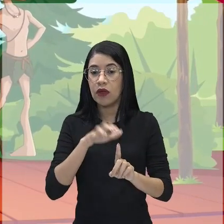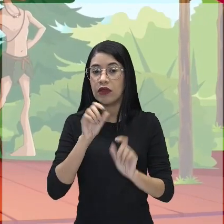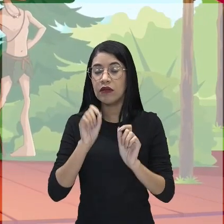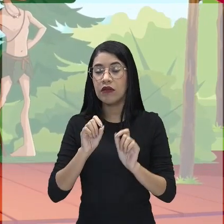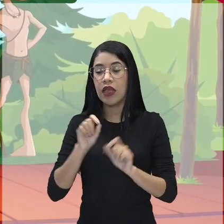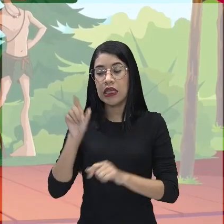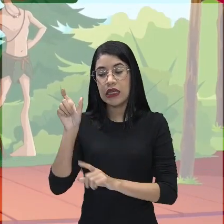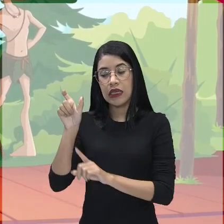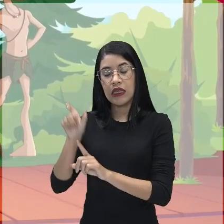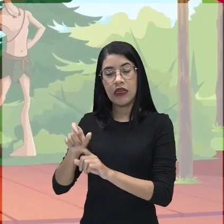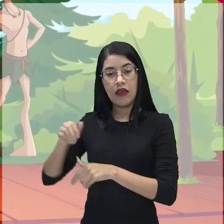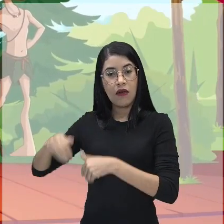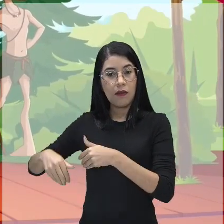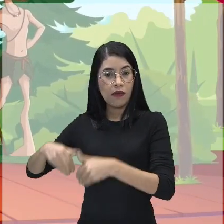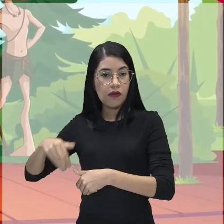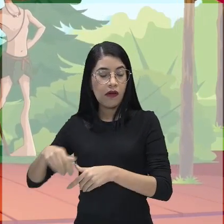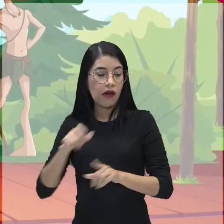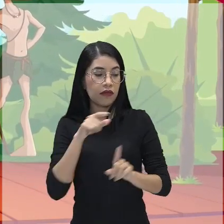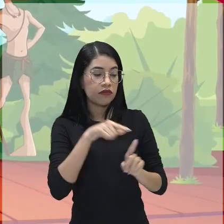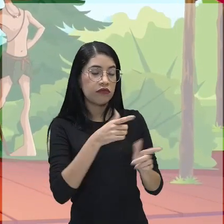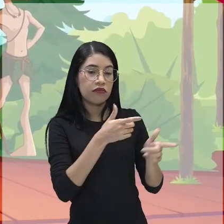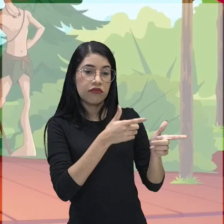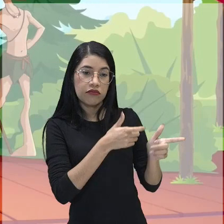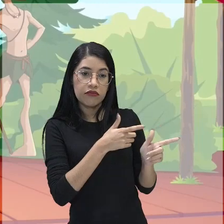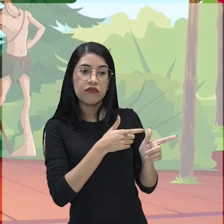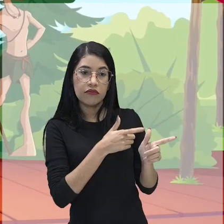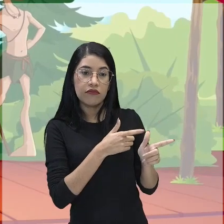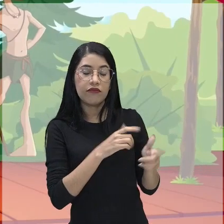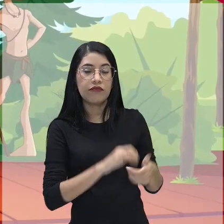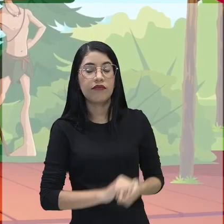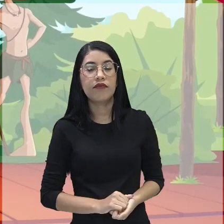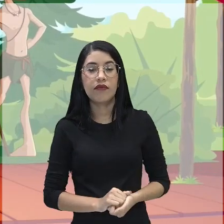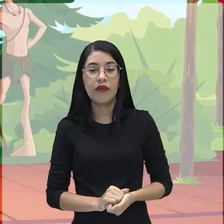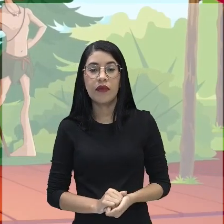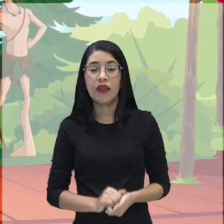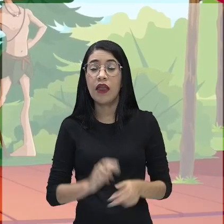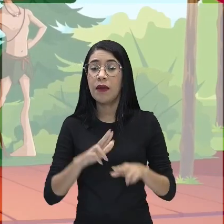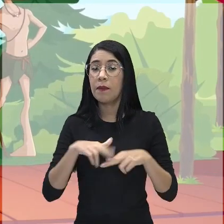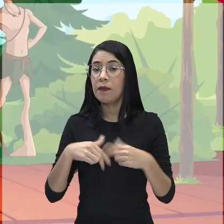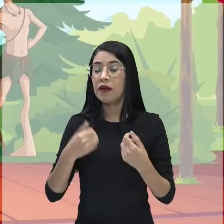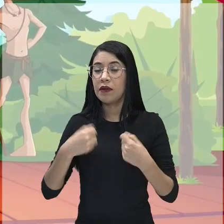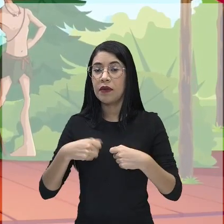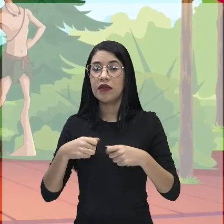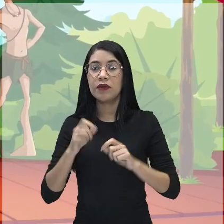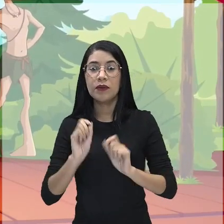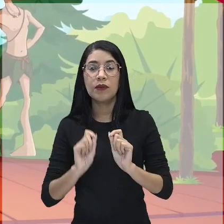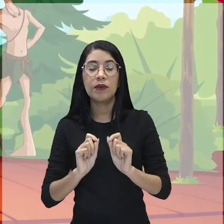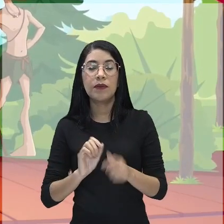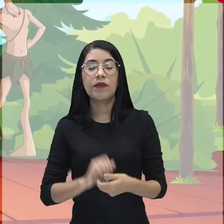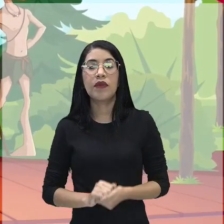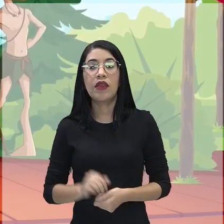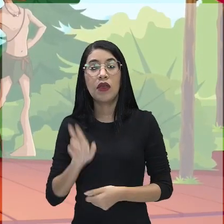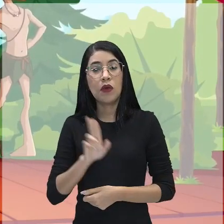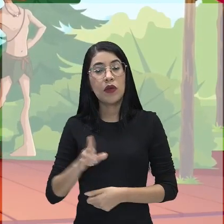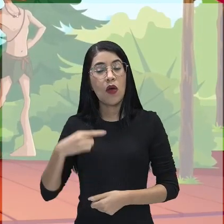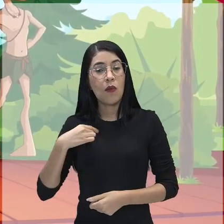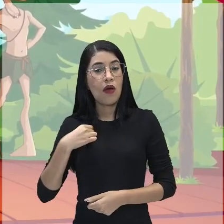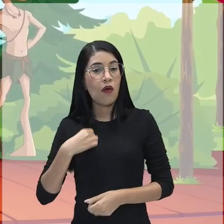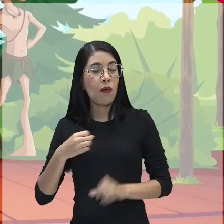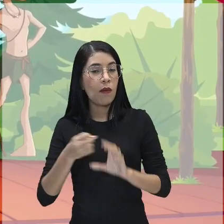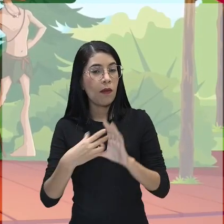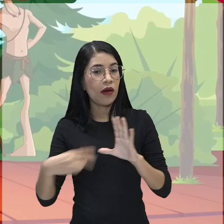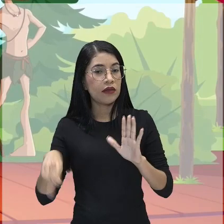é um curupira, que esse aqui é um caçador. Para isso, eu vou utilizar o quê? O figurino,